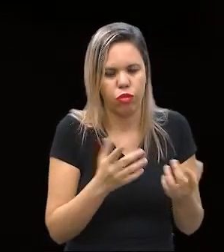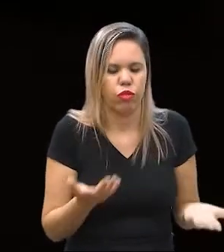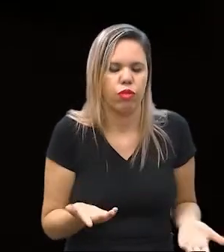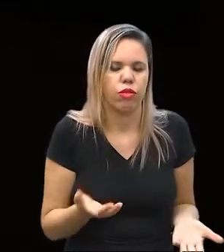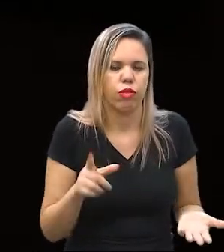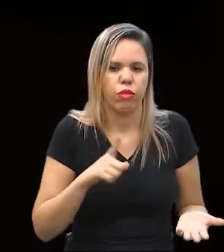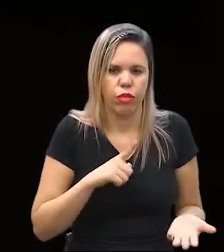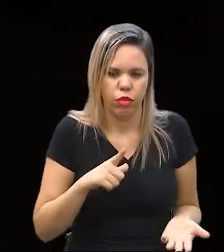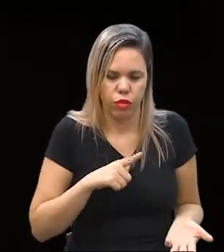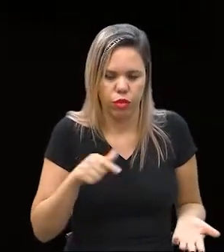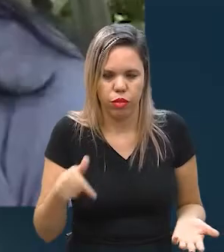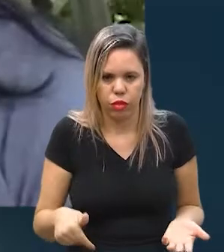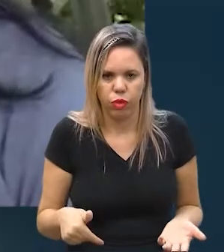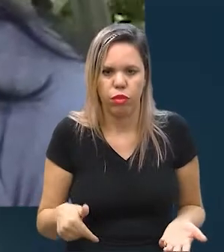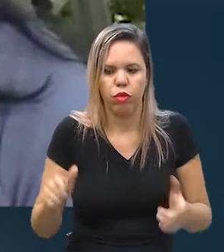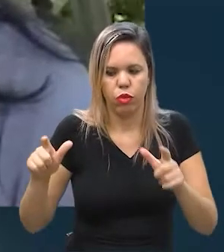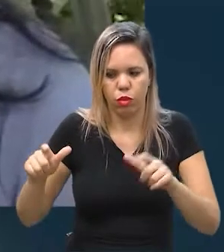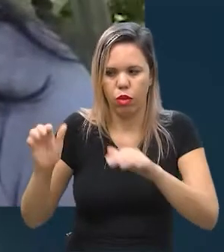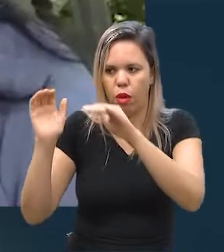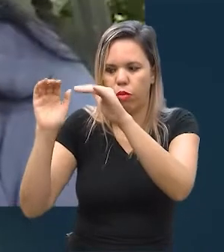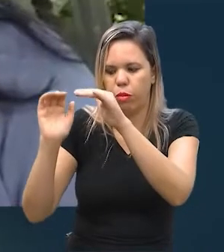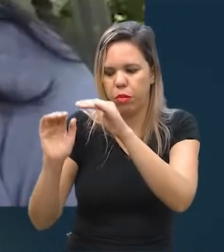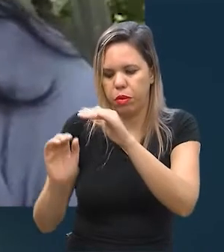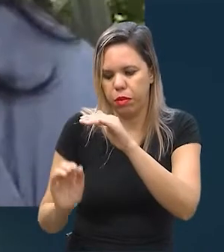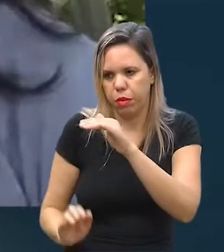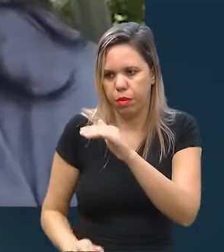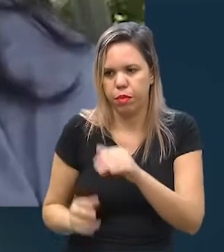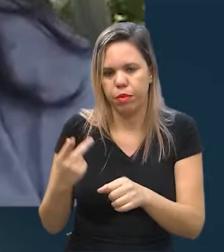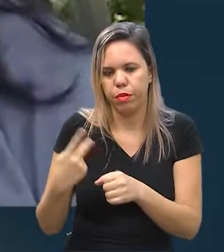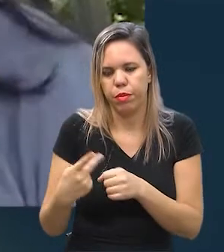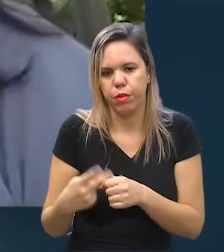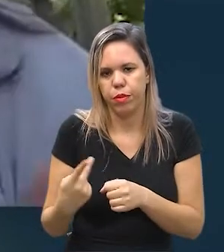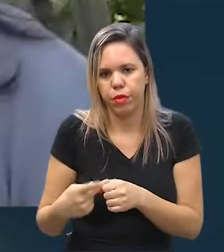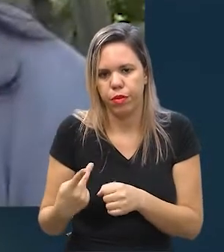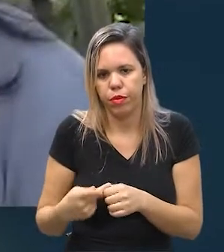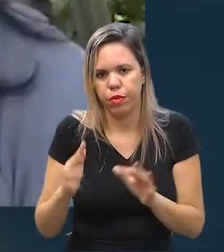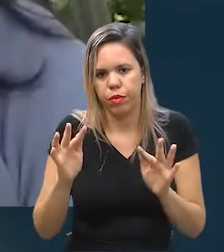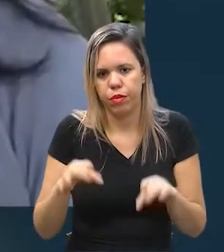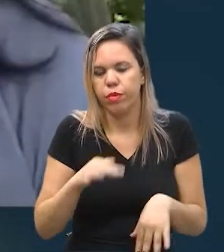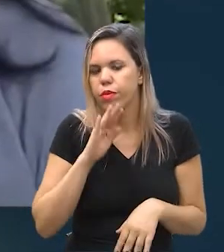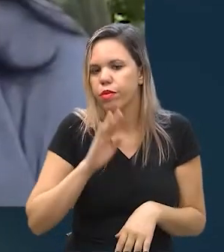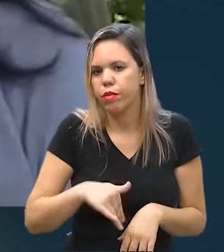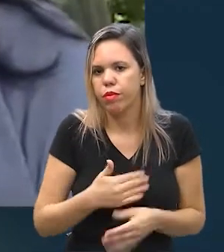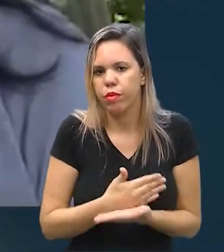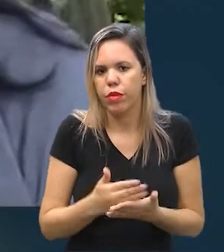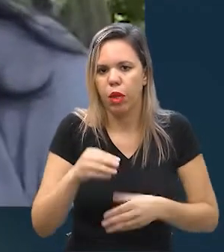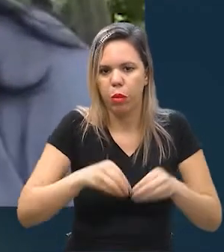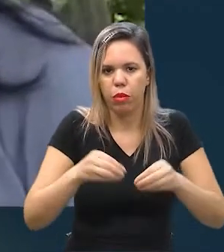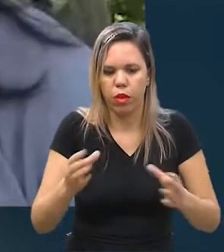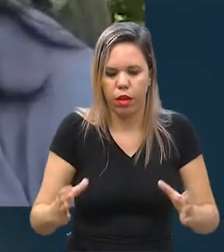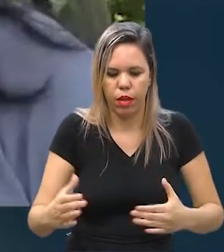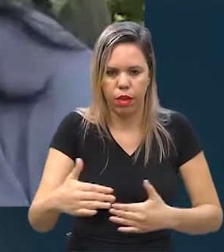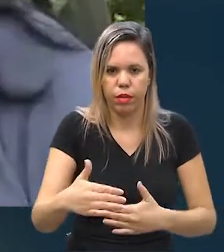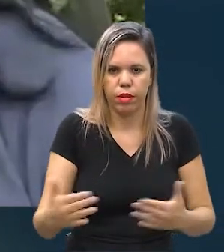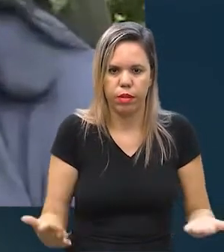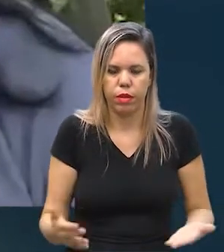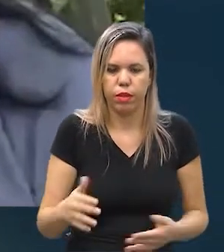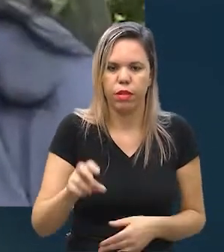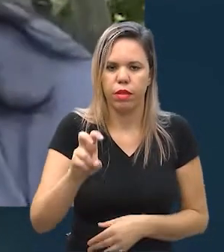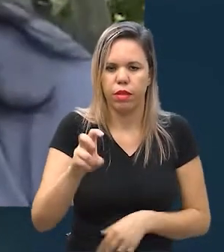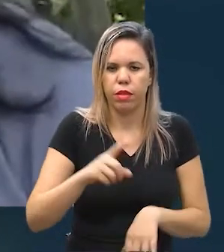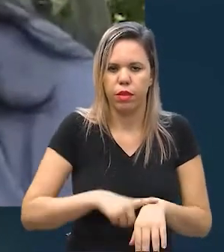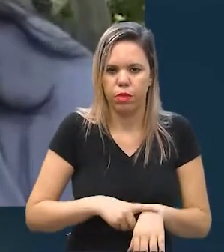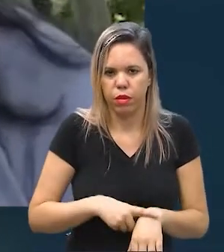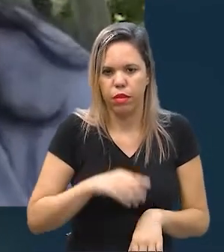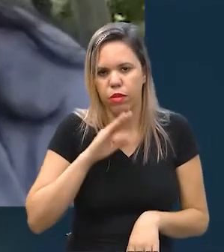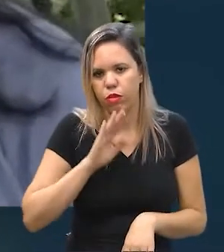gente tem aqui um galpão onde a gente coloca esses produtos. E para o final da tarde, a gente começa a montar as cestas. Então, por volta das 5